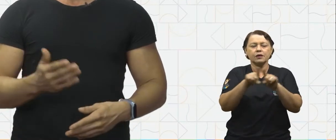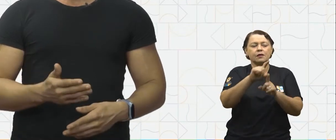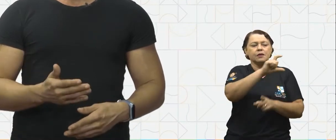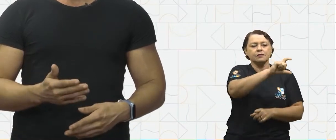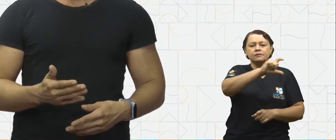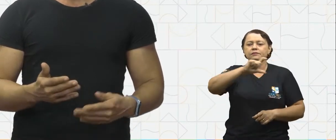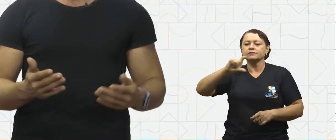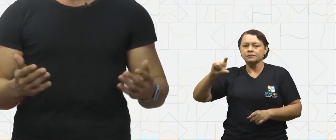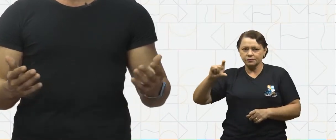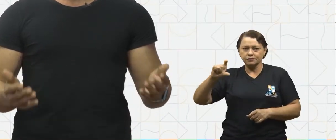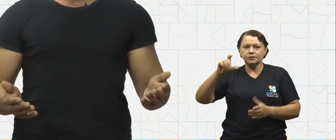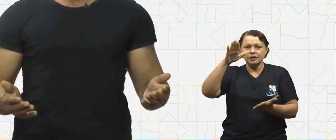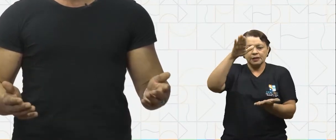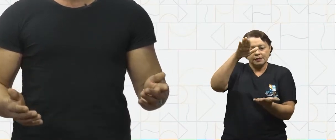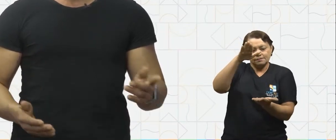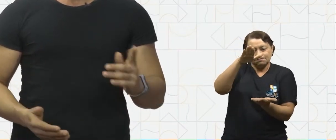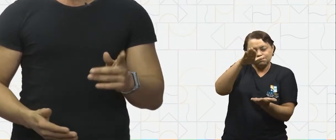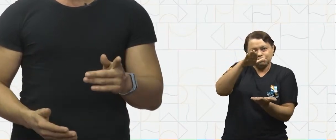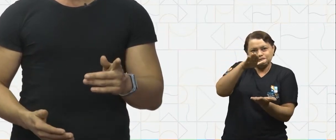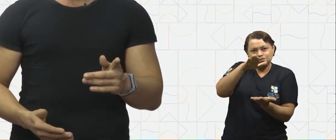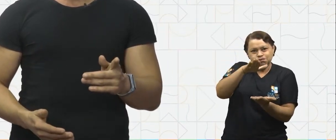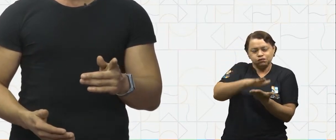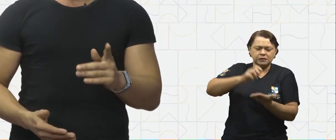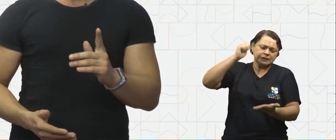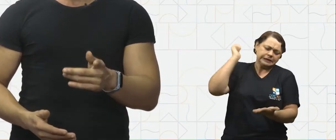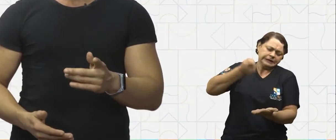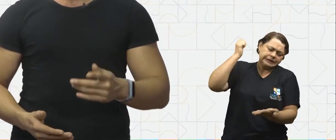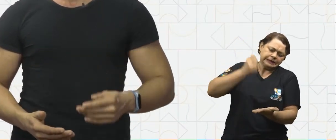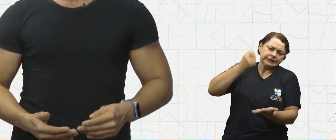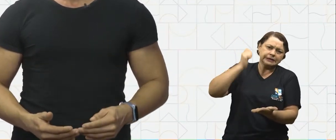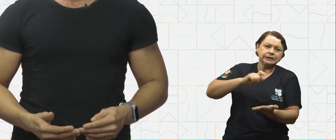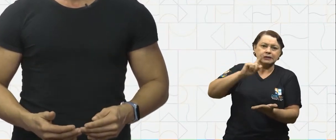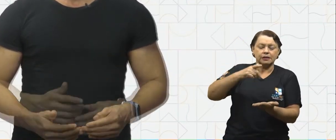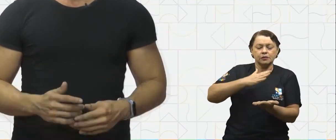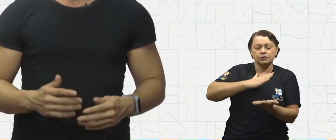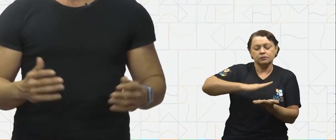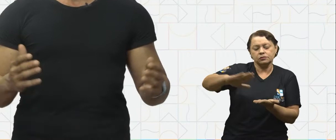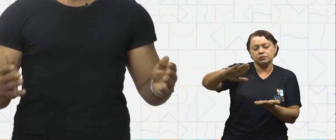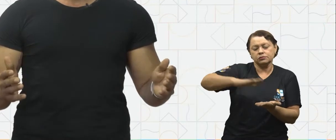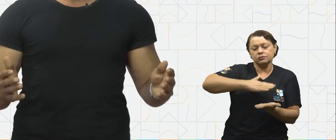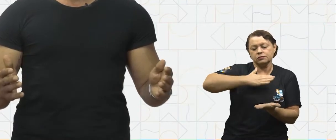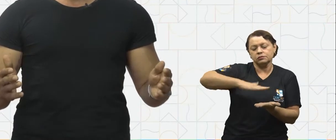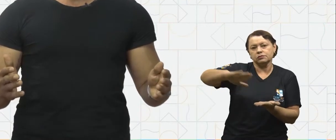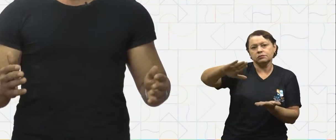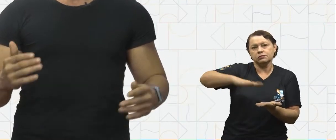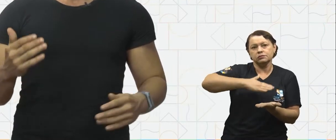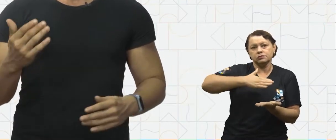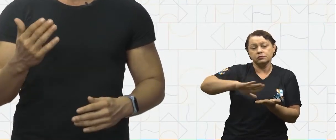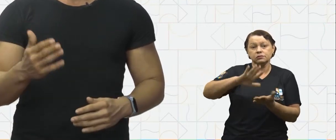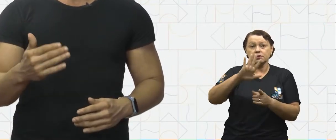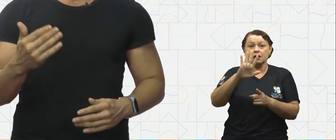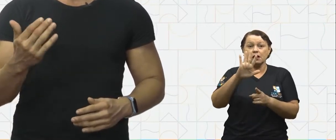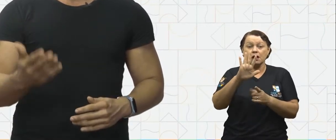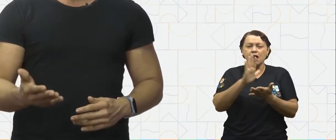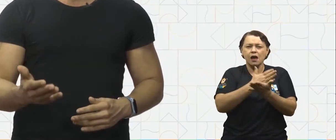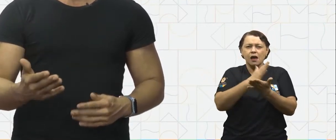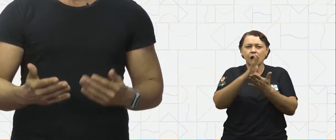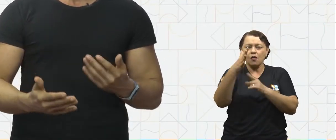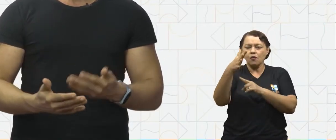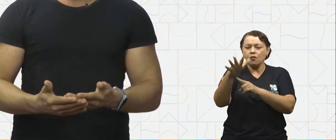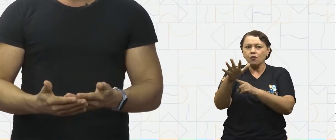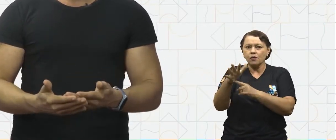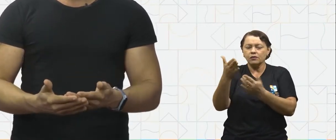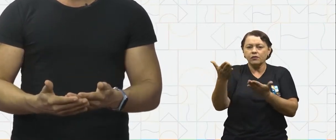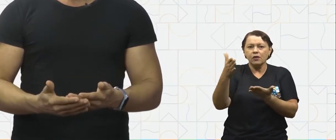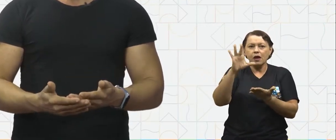Em seguida, eram achatadas, marteladas e alisadas. Algumas folhas eram coladas umas sobre